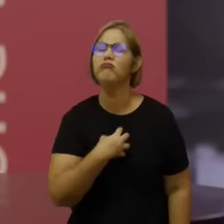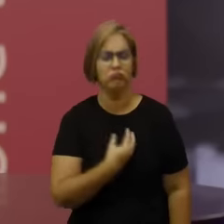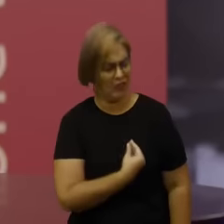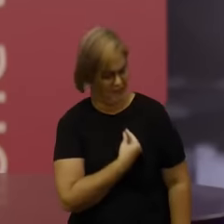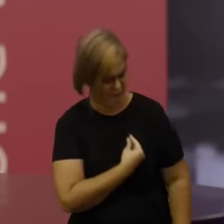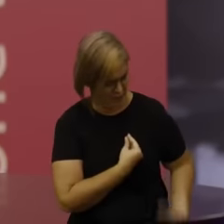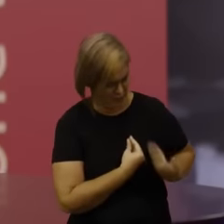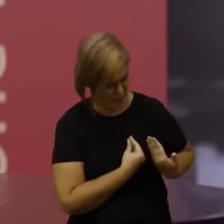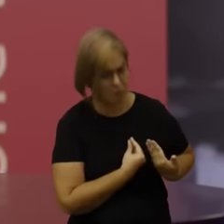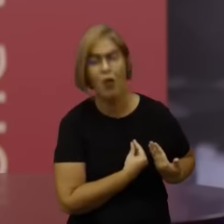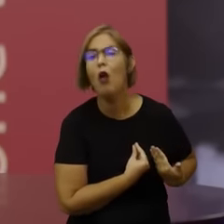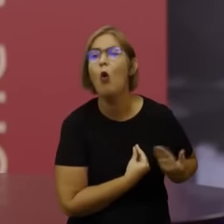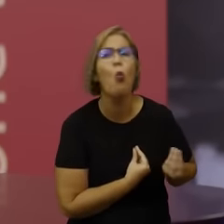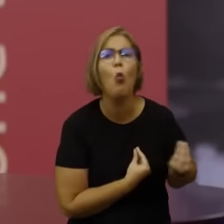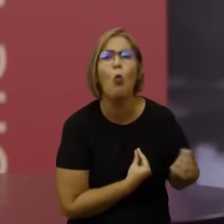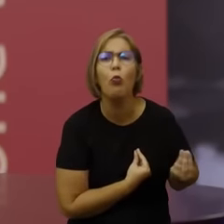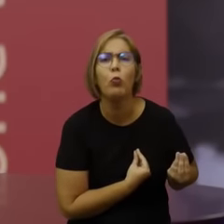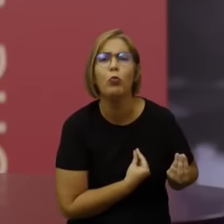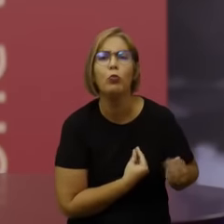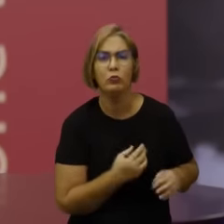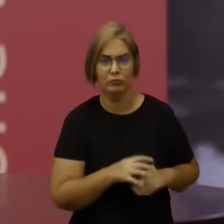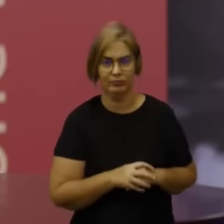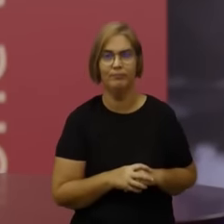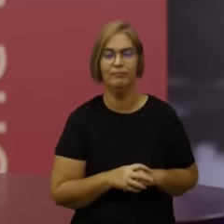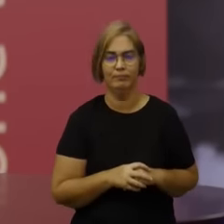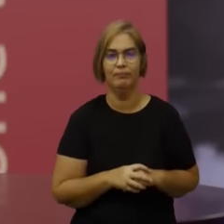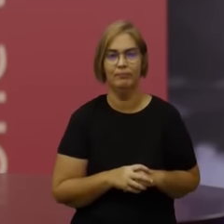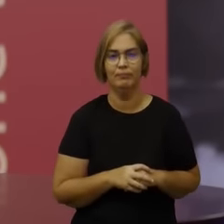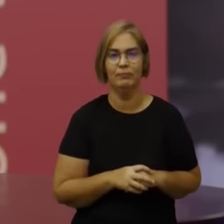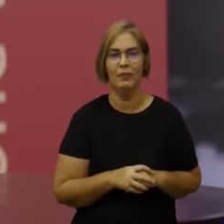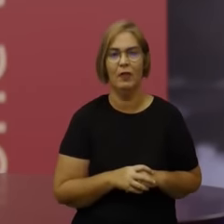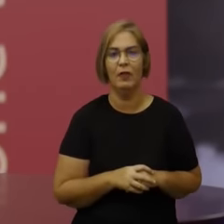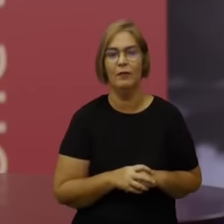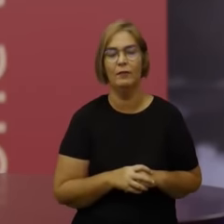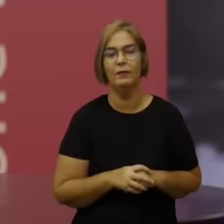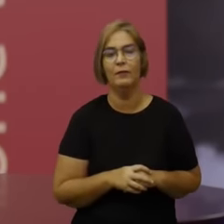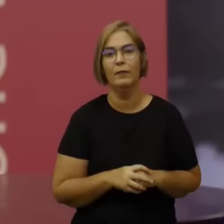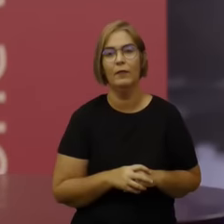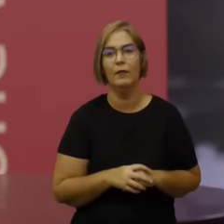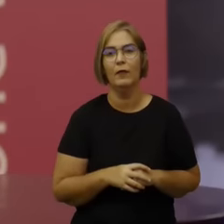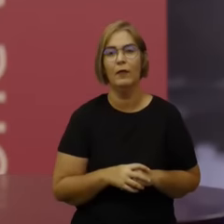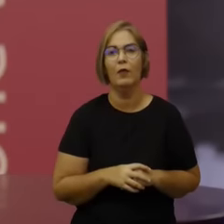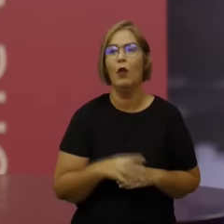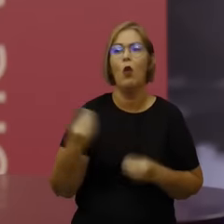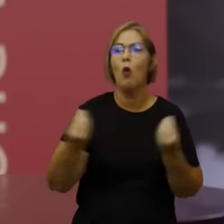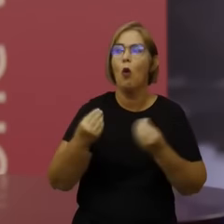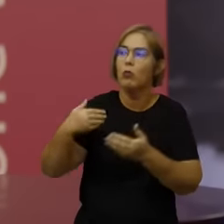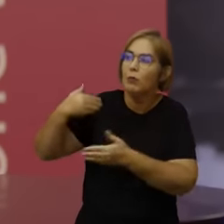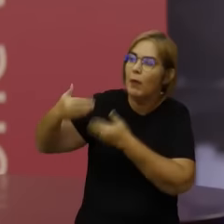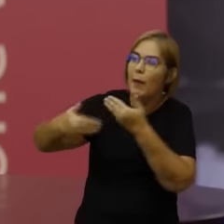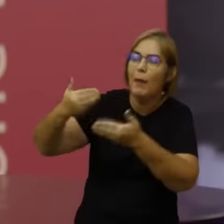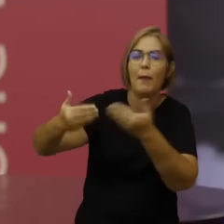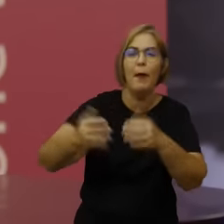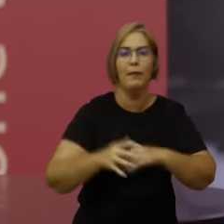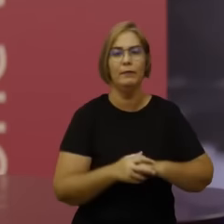temos, não é, que nós conseguimos eh eh ao longo da nossa existência.